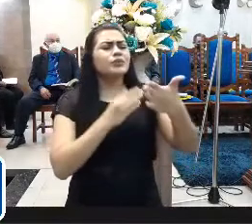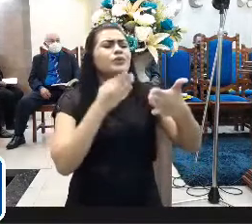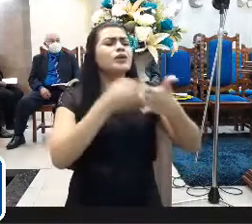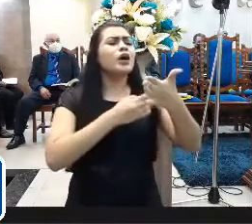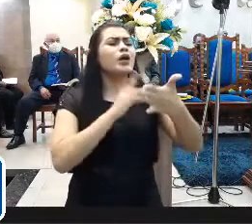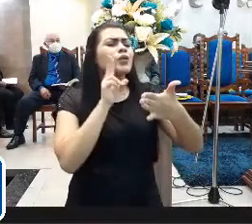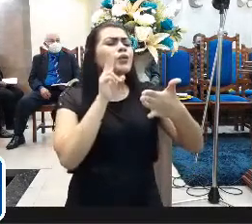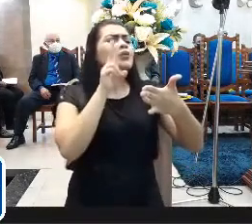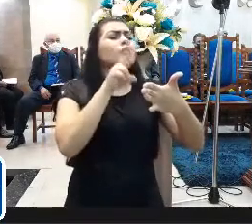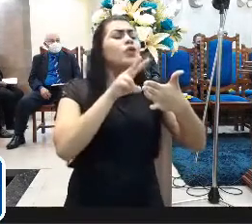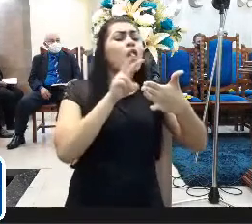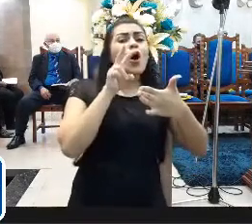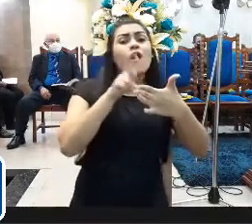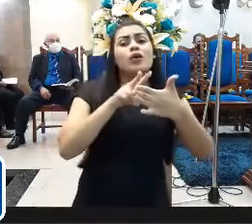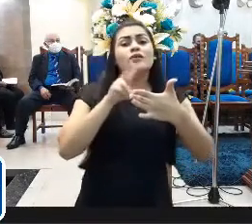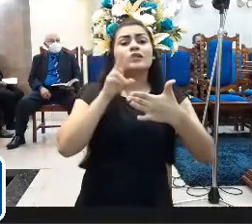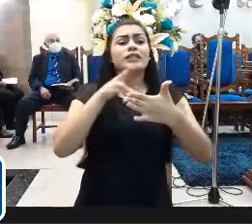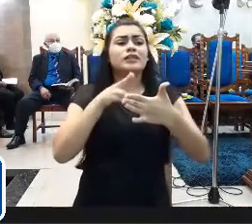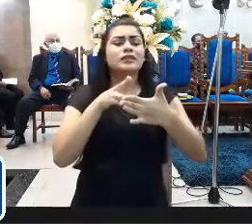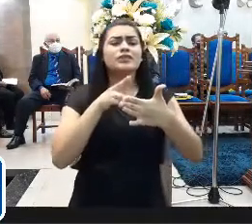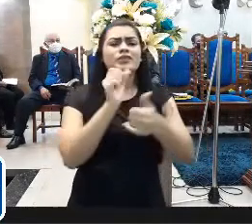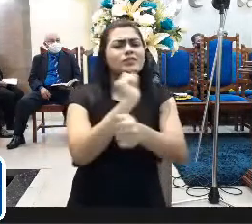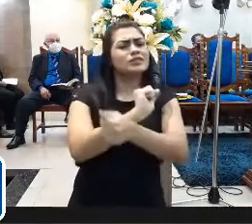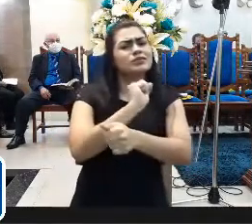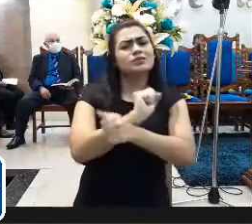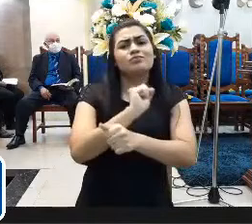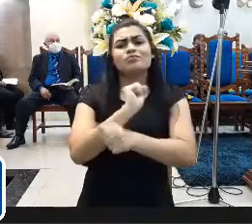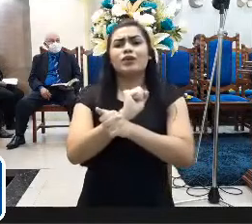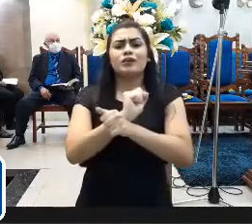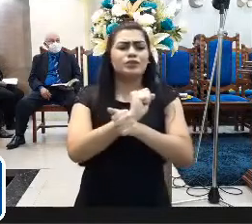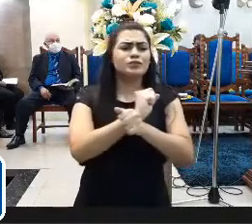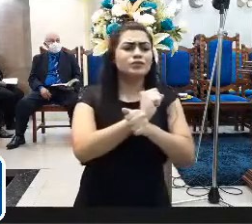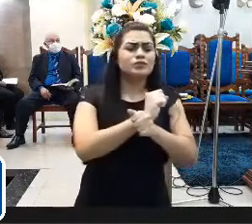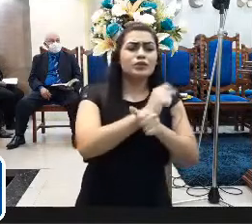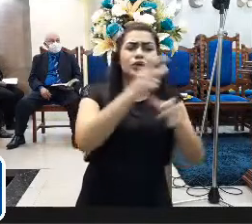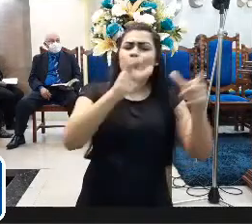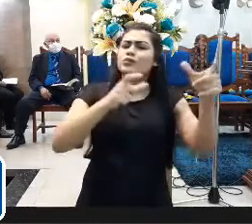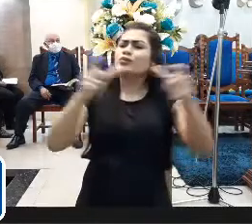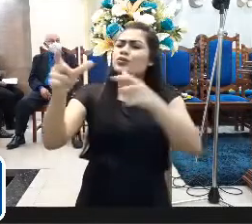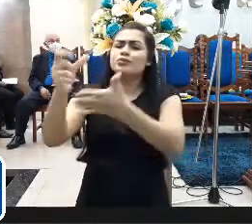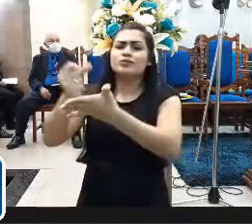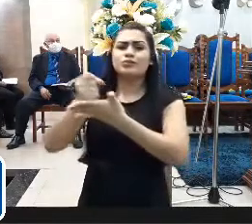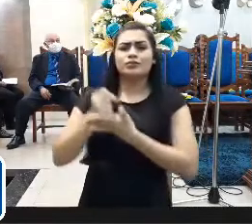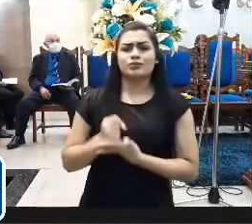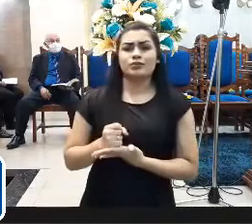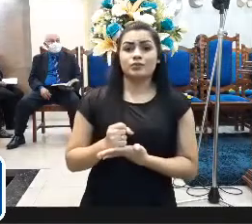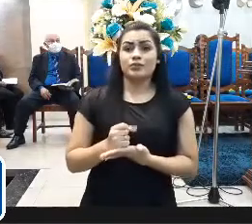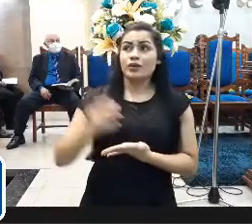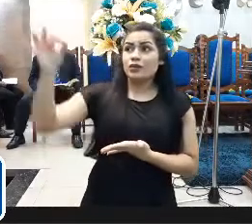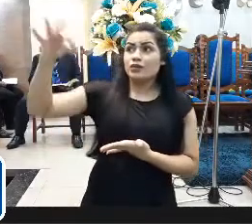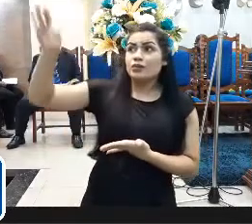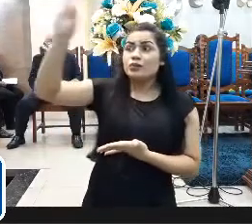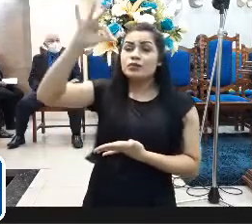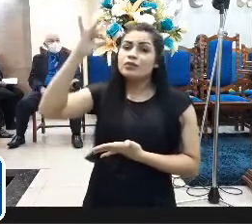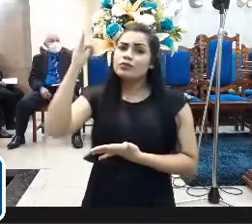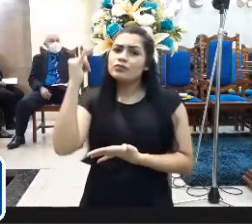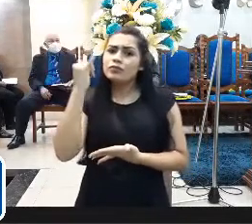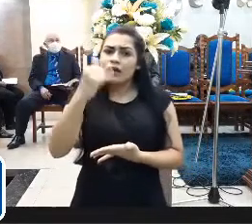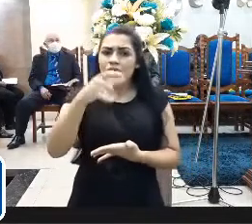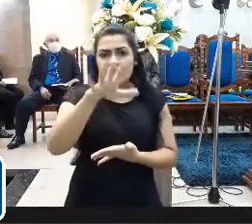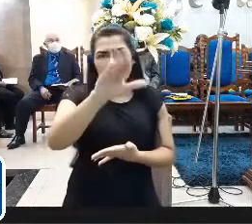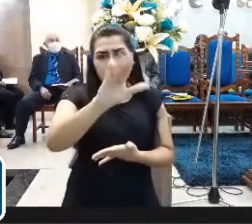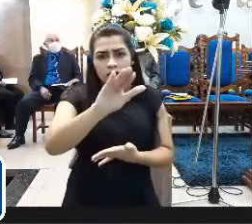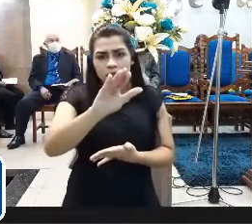do monte, da dificuldade, esperando que de alguma parte vai vir um socorro. E o Espírito Santo manda dizer essa noite,